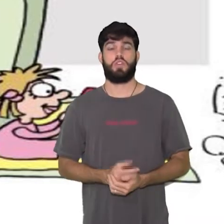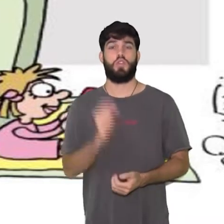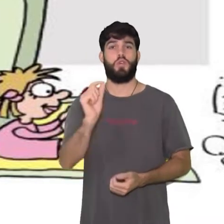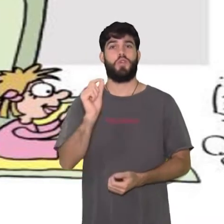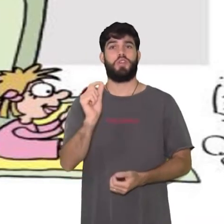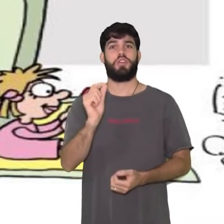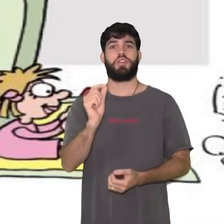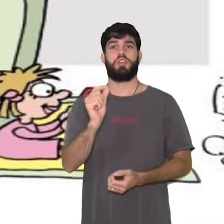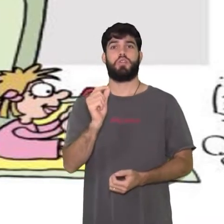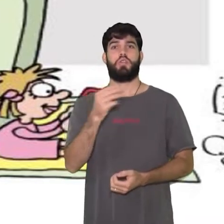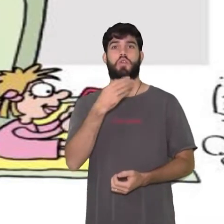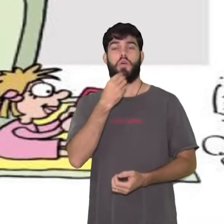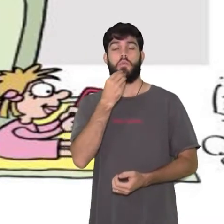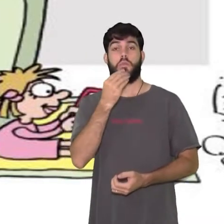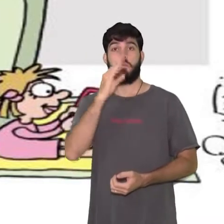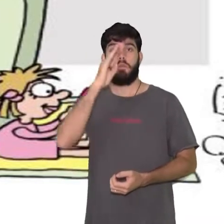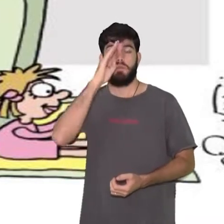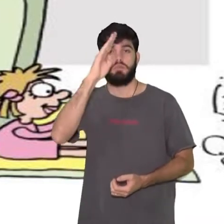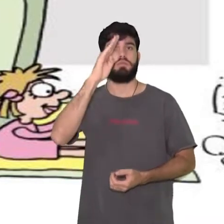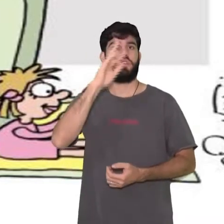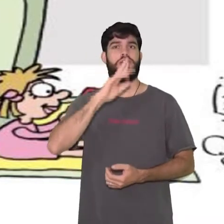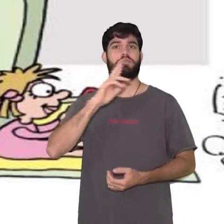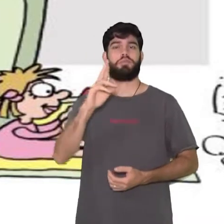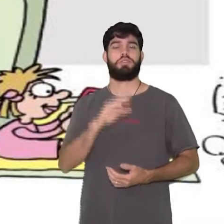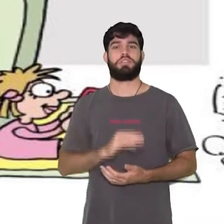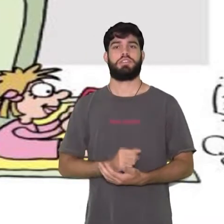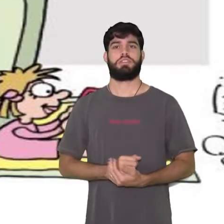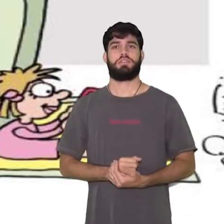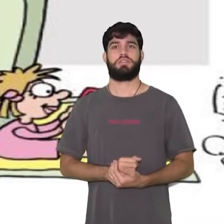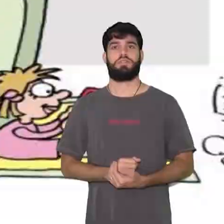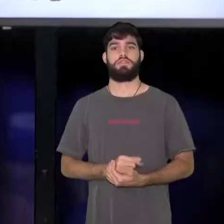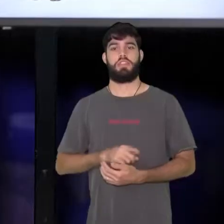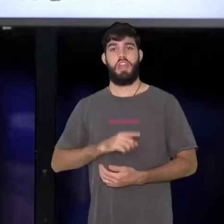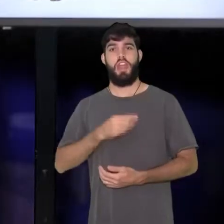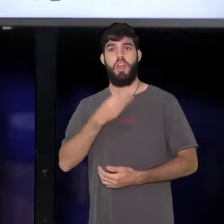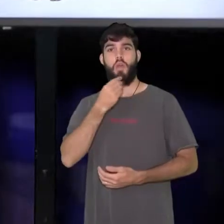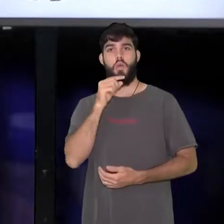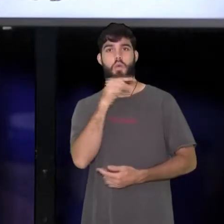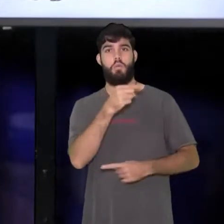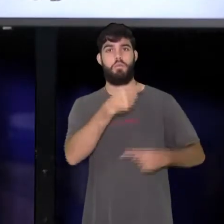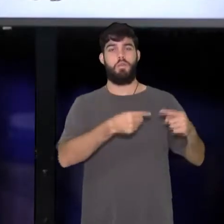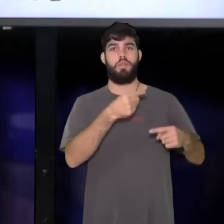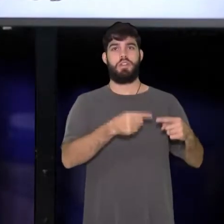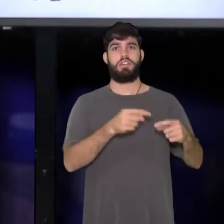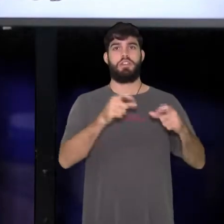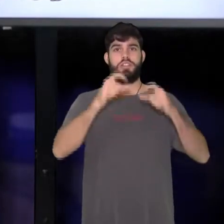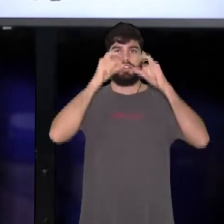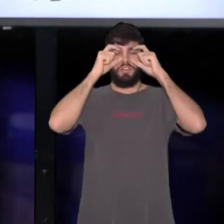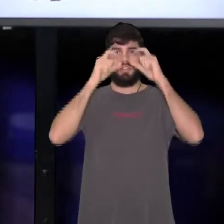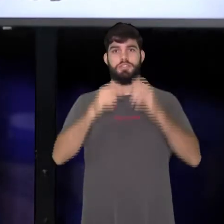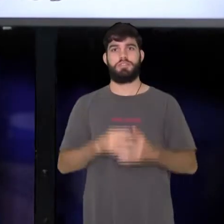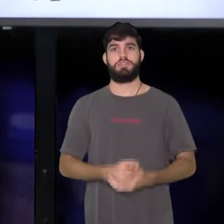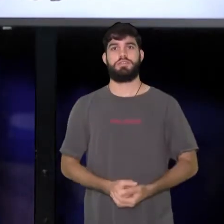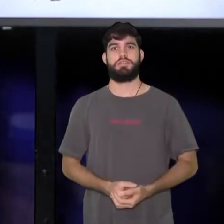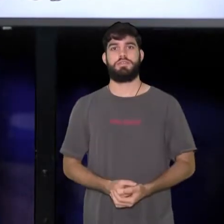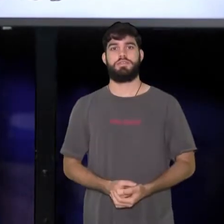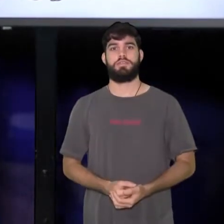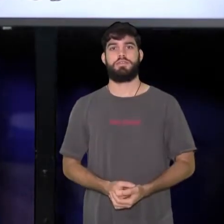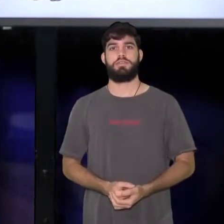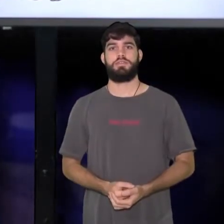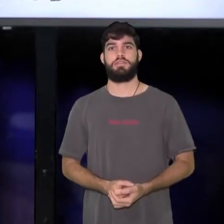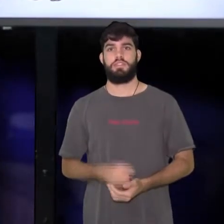é que o personagem central responde? Ele está de óculos. Pronto, já fizemos aqui a leitura do texto, a